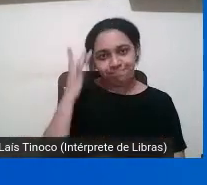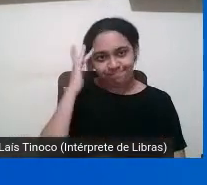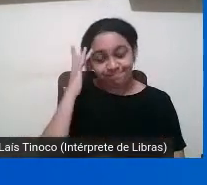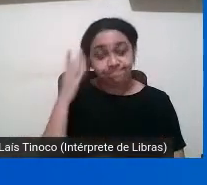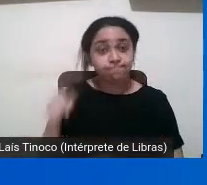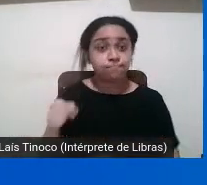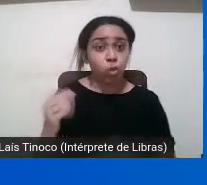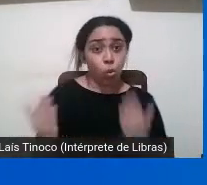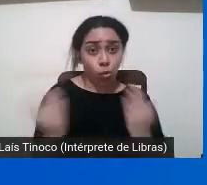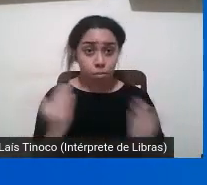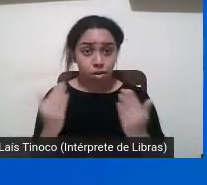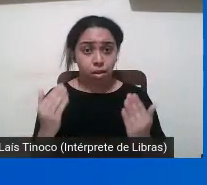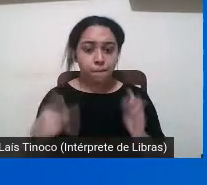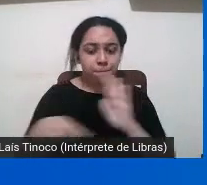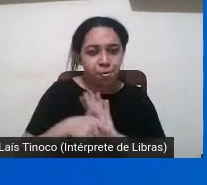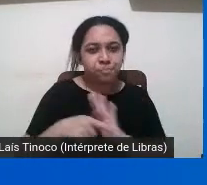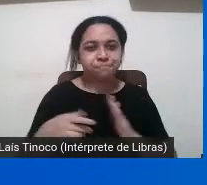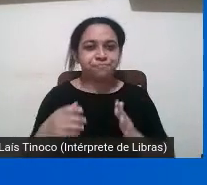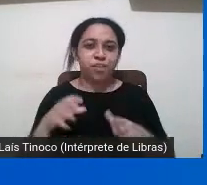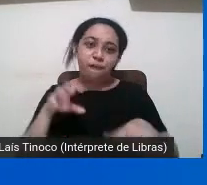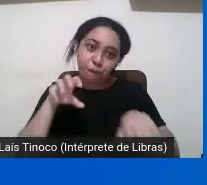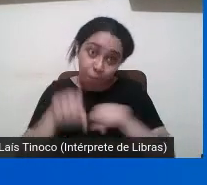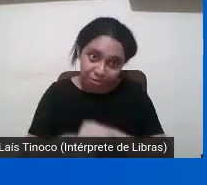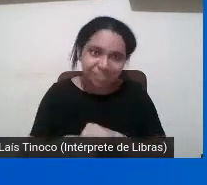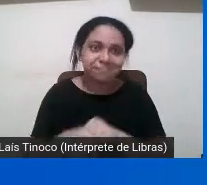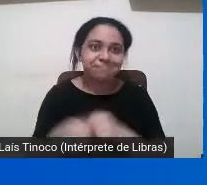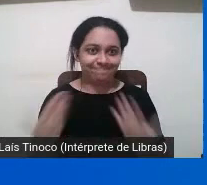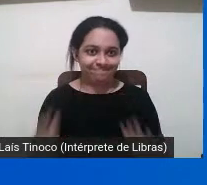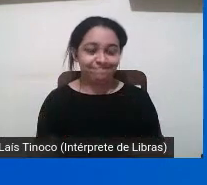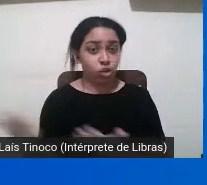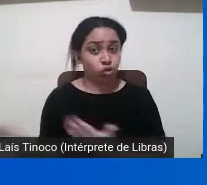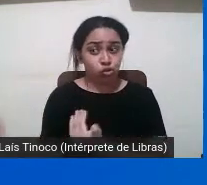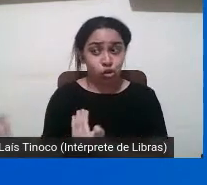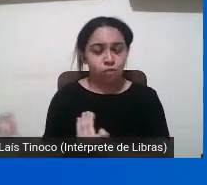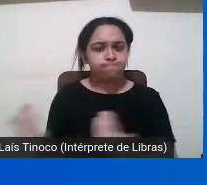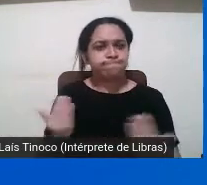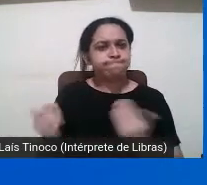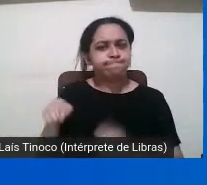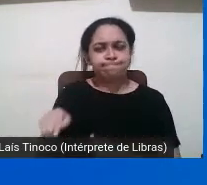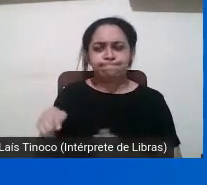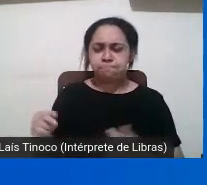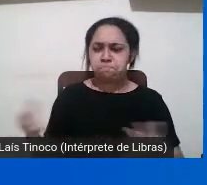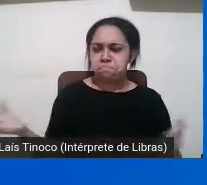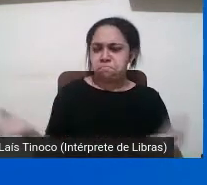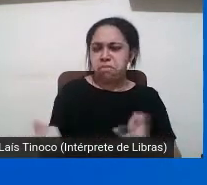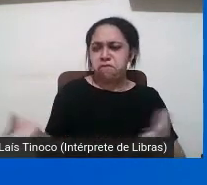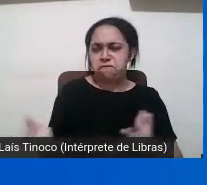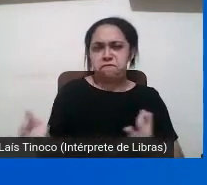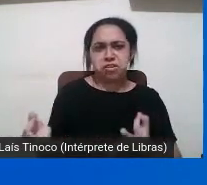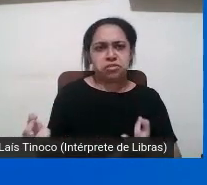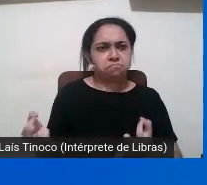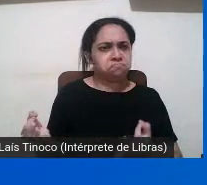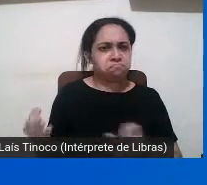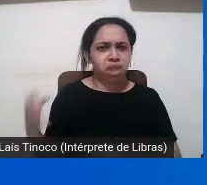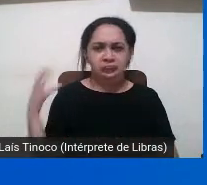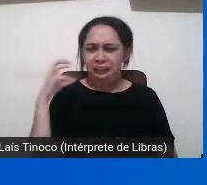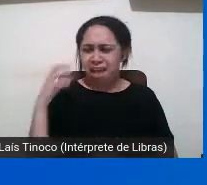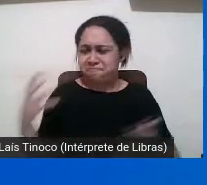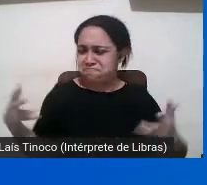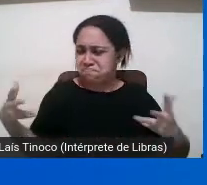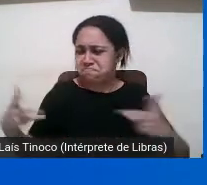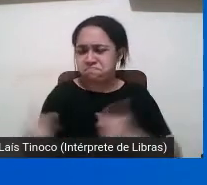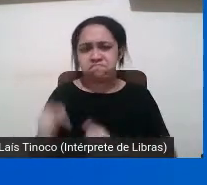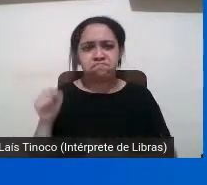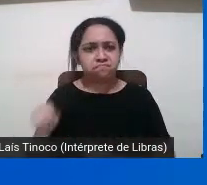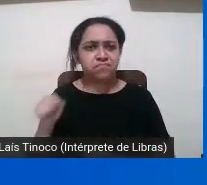próprias habilidades sobre alguma instrução né Então essa jovem para eles eram verdadeiro fenômeno da internet né E o jovem